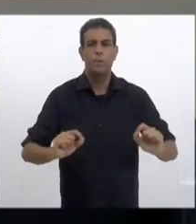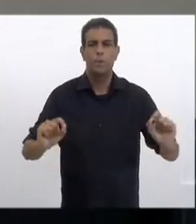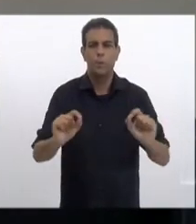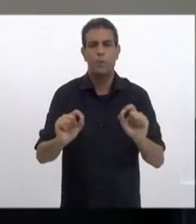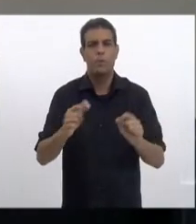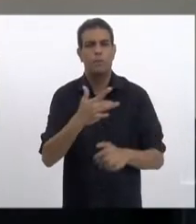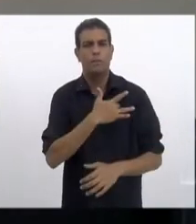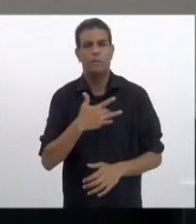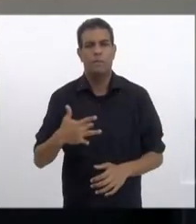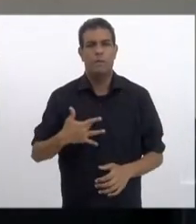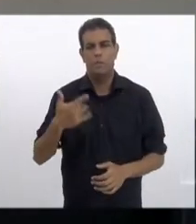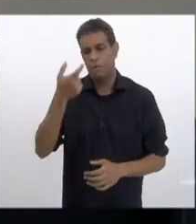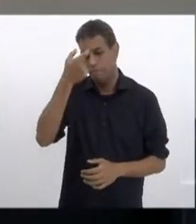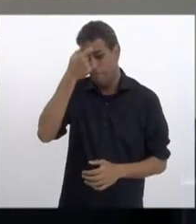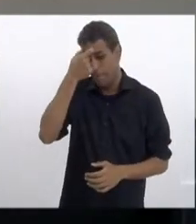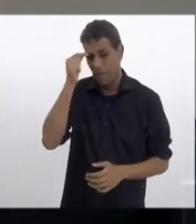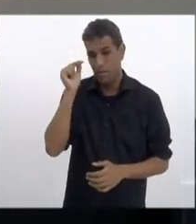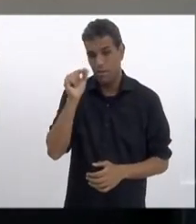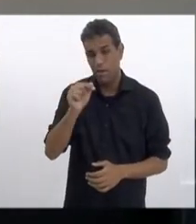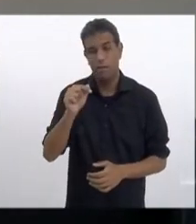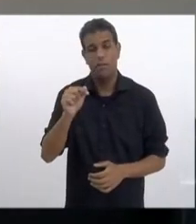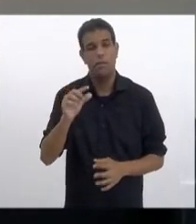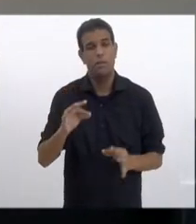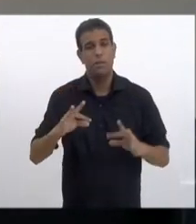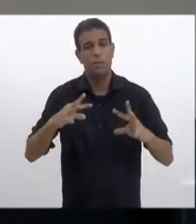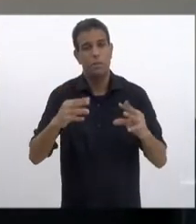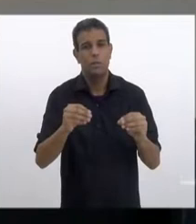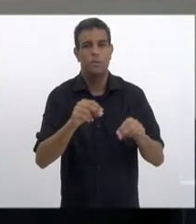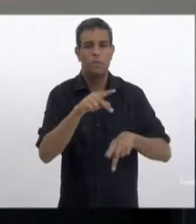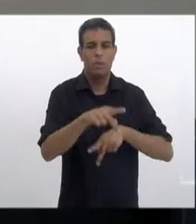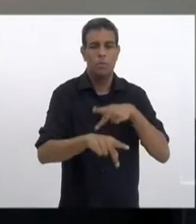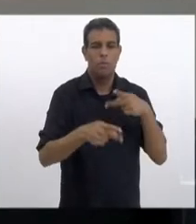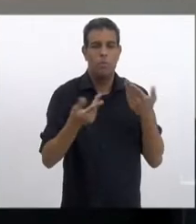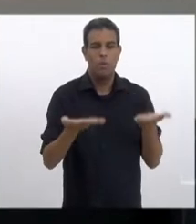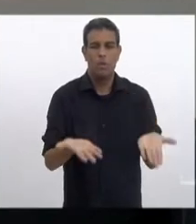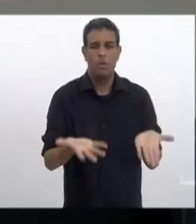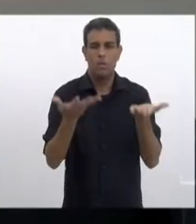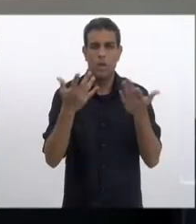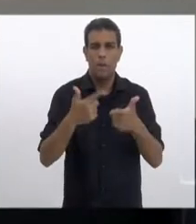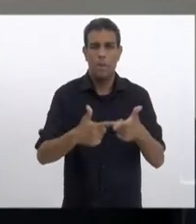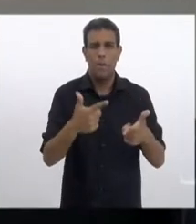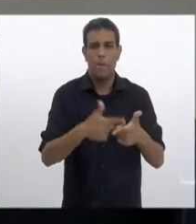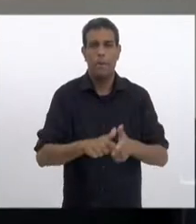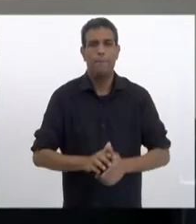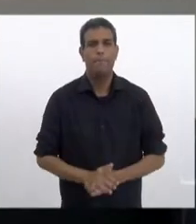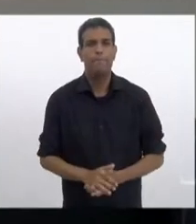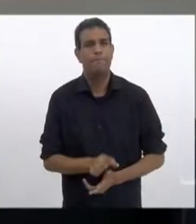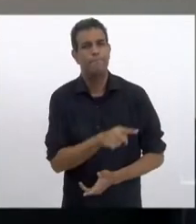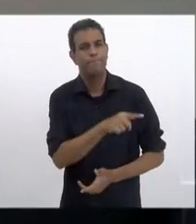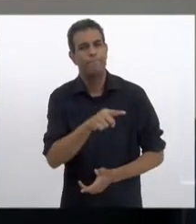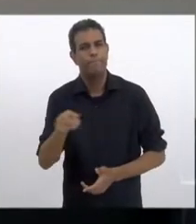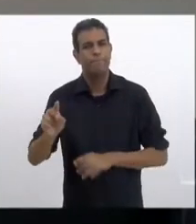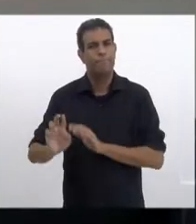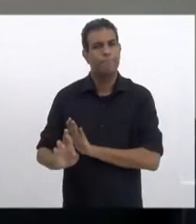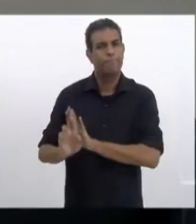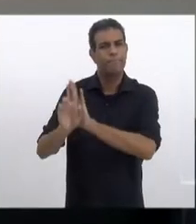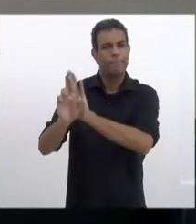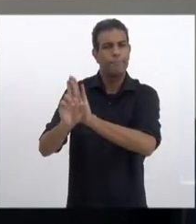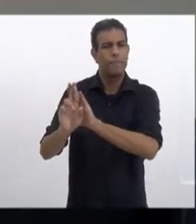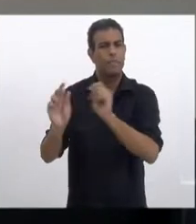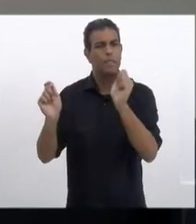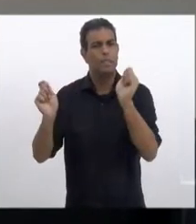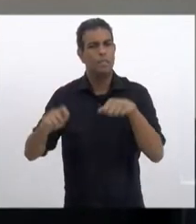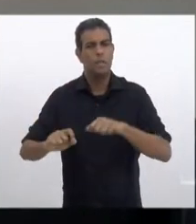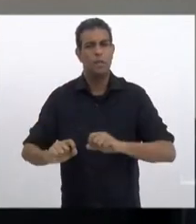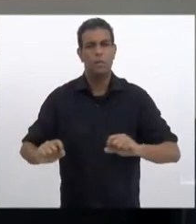condições da saúde mental, sobretudo entre populações já vulneráveis, representa também fatores que podem